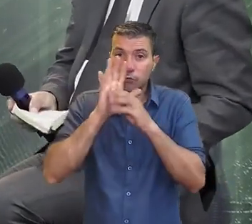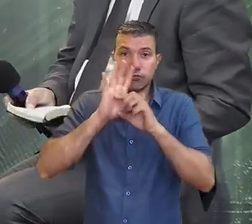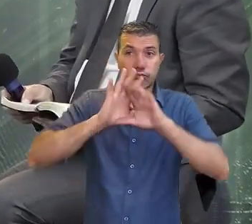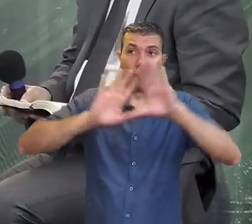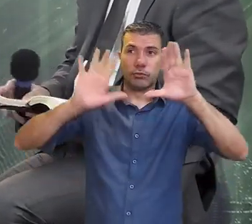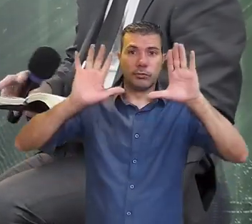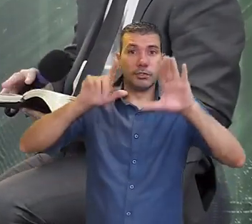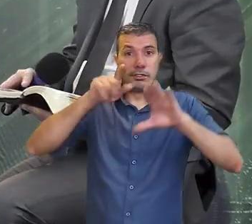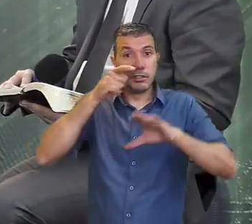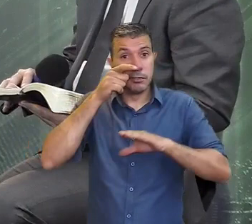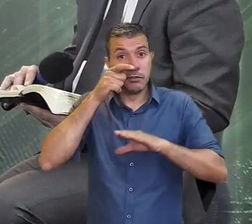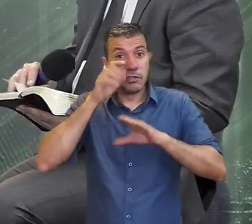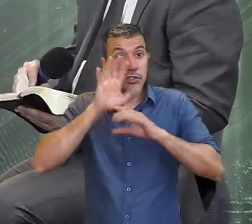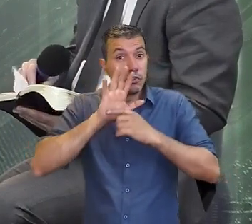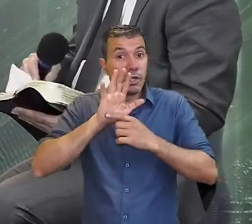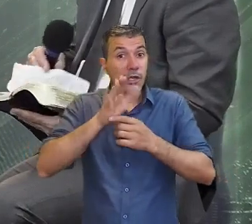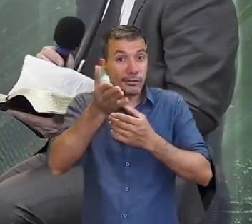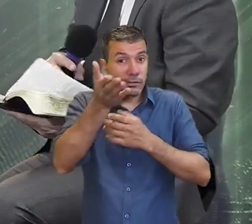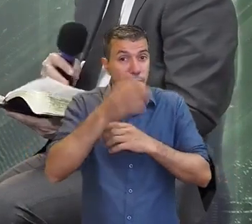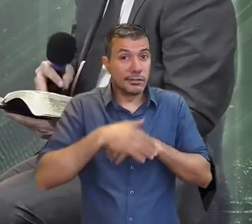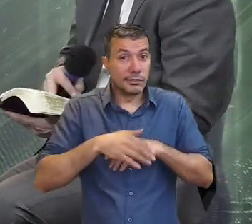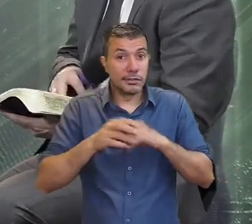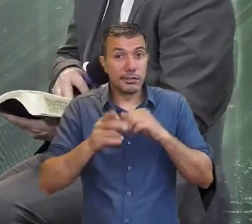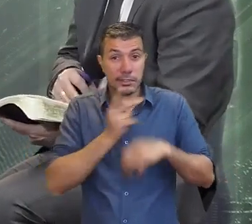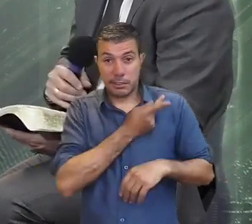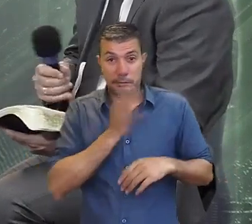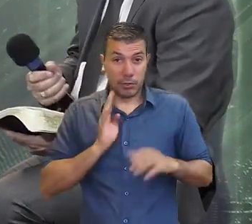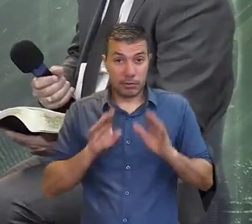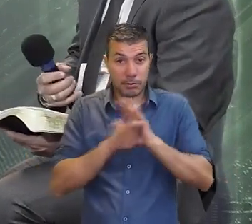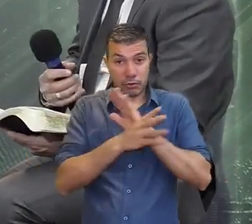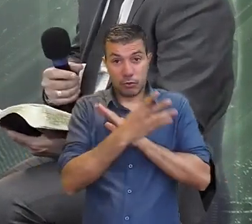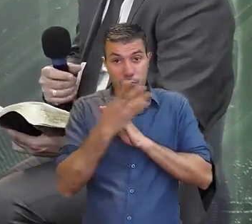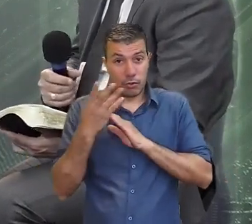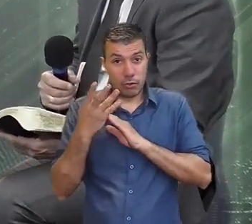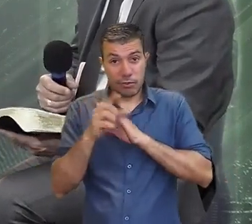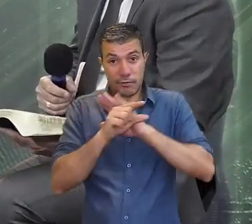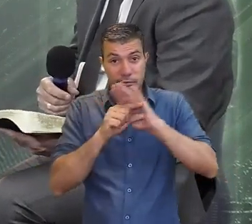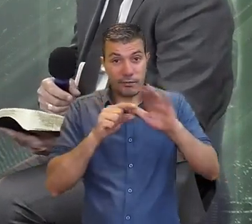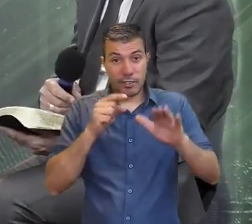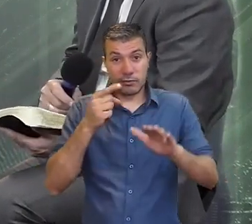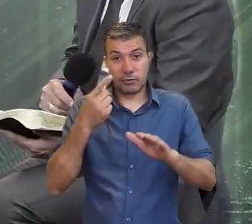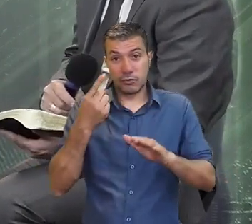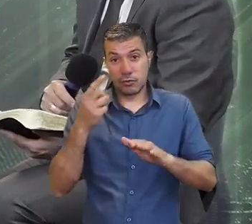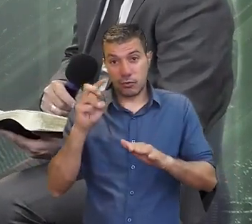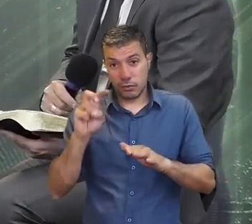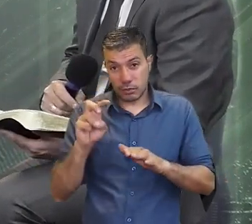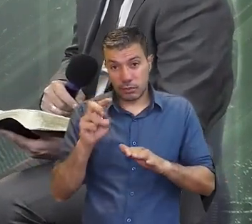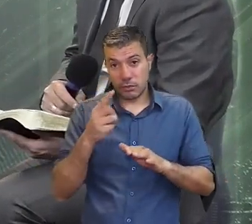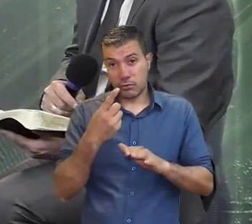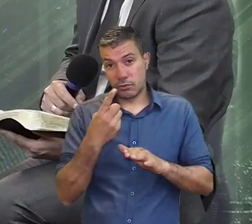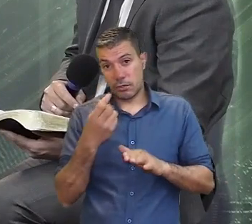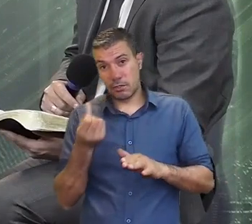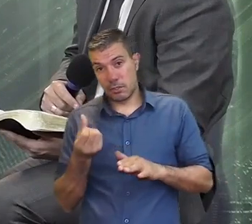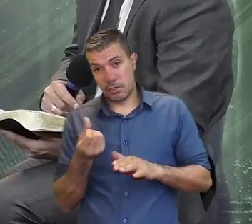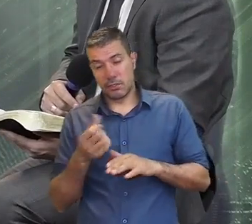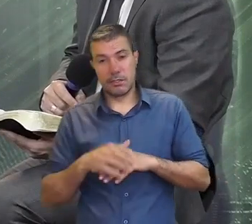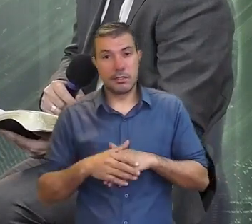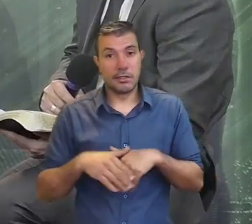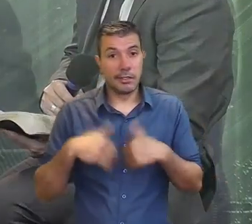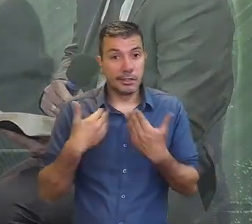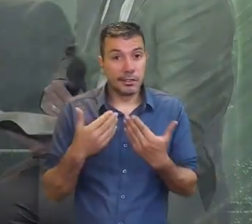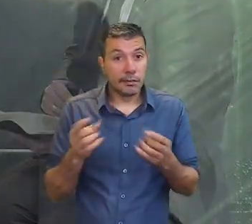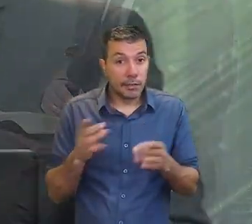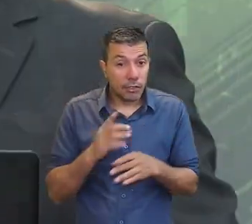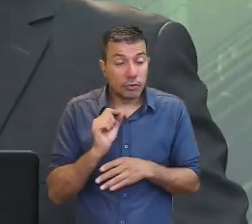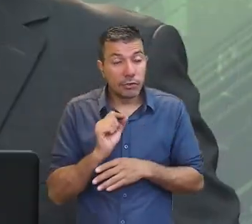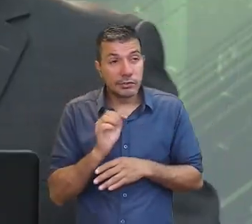o texto, eu vou ler direto para vocês. Hebreus capítulo 4, nós vamos ler os versos 15 e 16. Eu quero fechar hoje esse tema